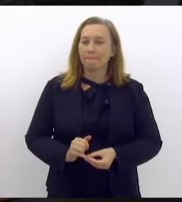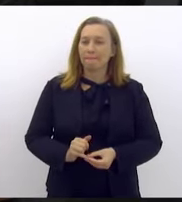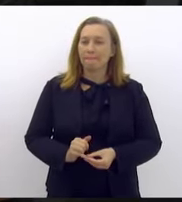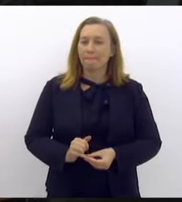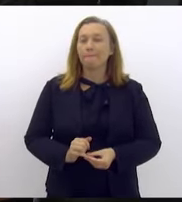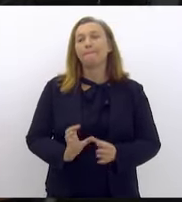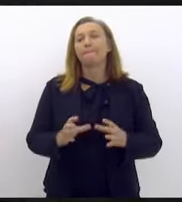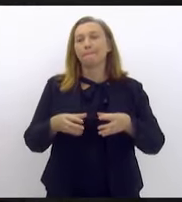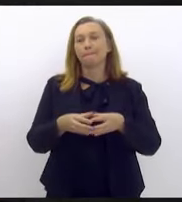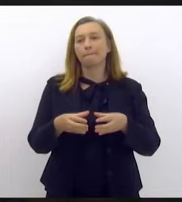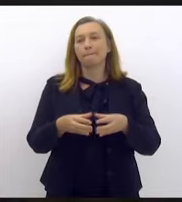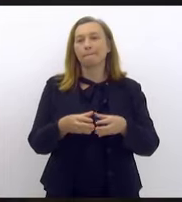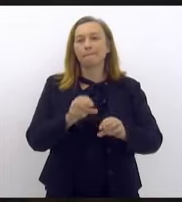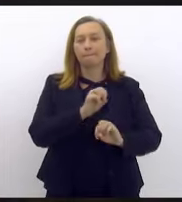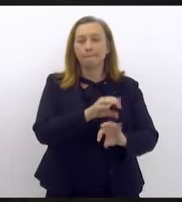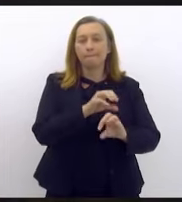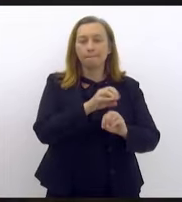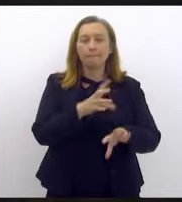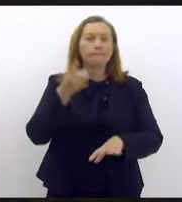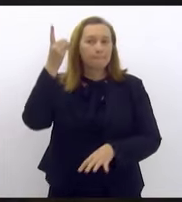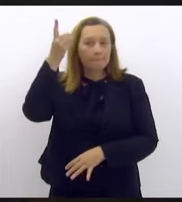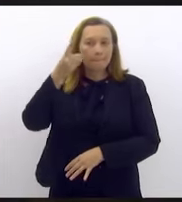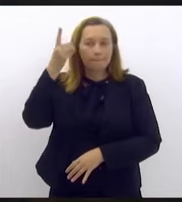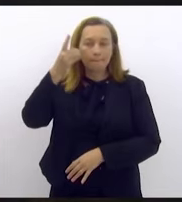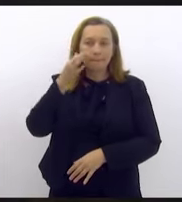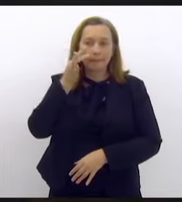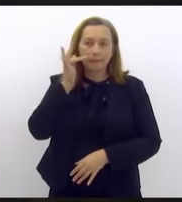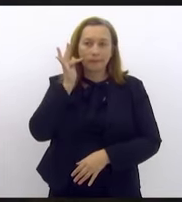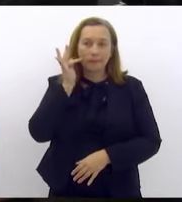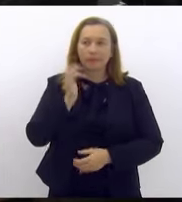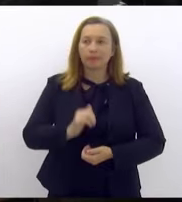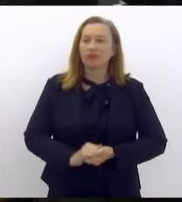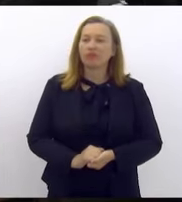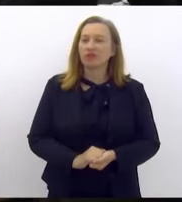Pela Comissão de Educação, deputado Flávio Serafini.